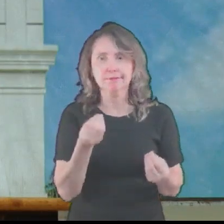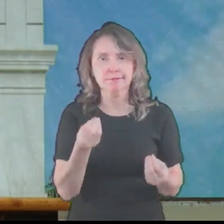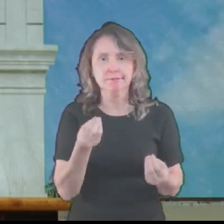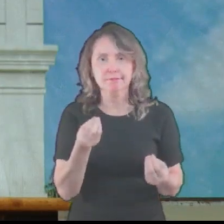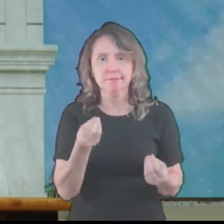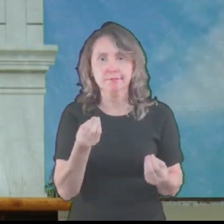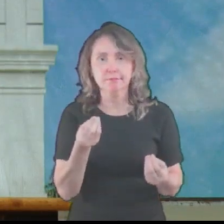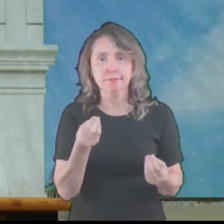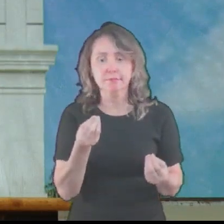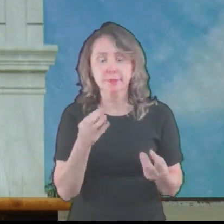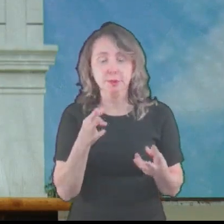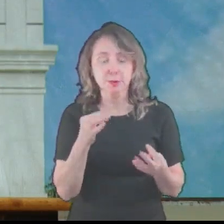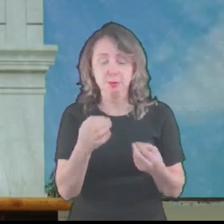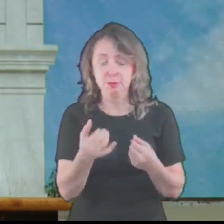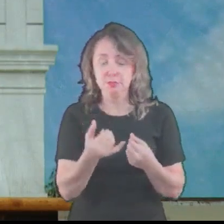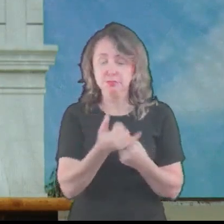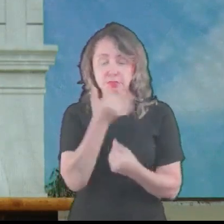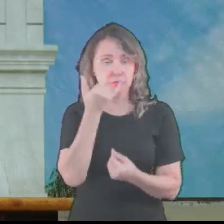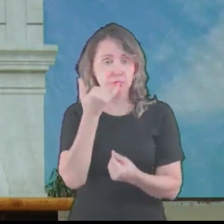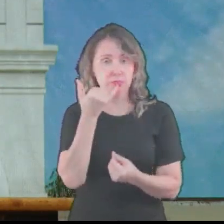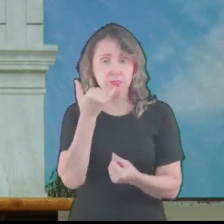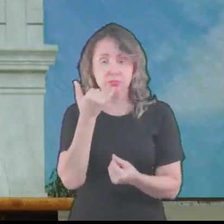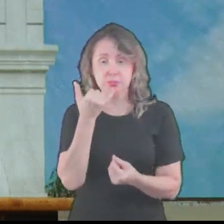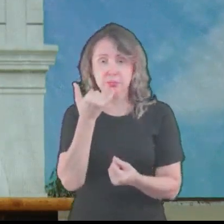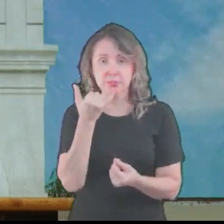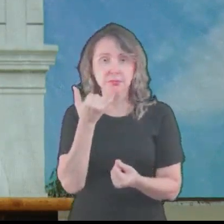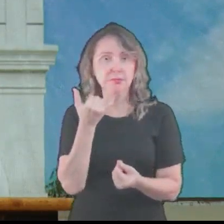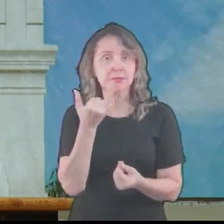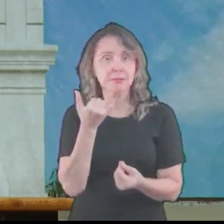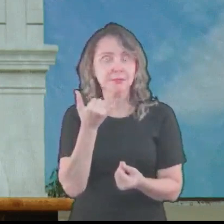daria errado na vida delas, tudo.